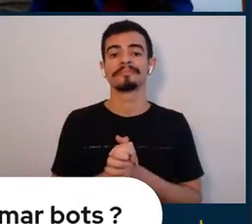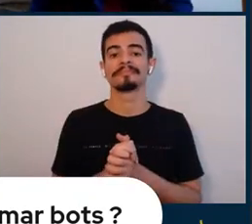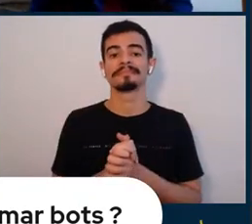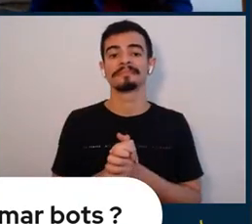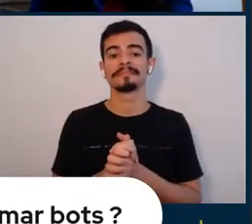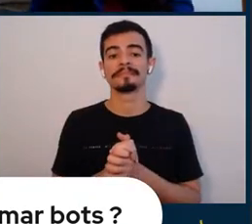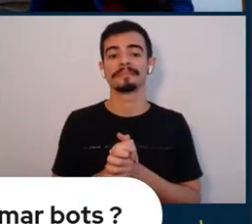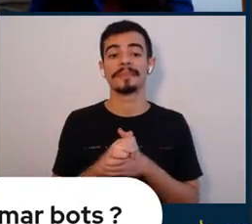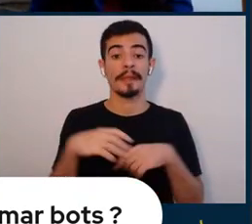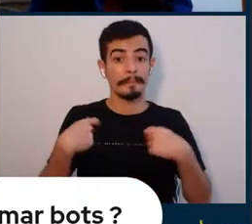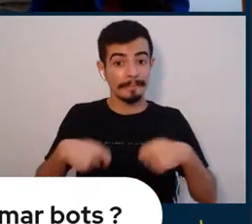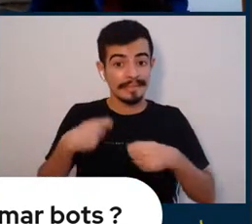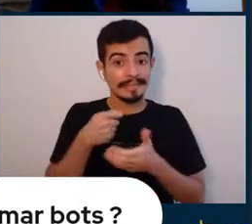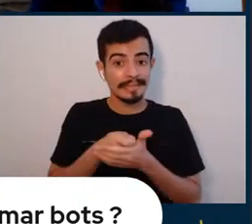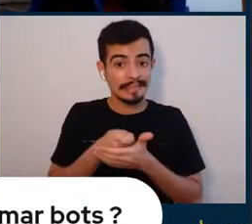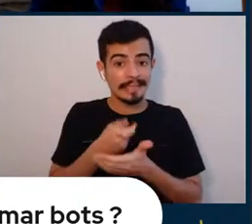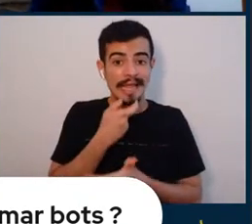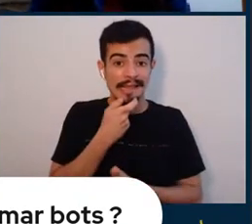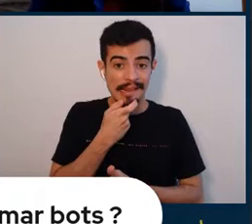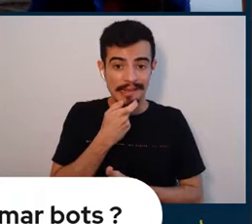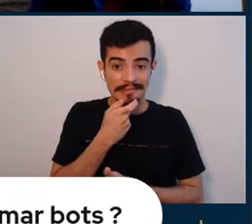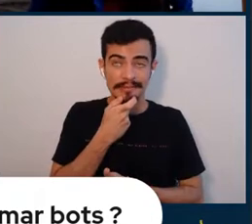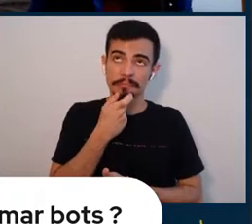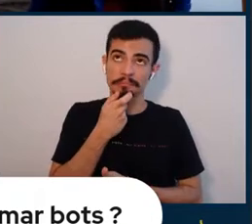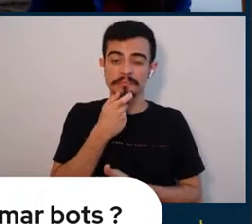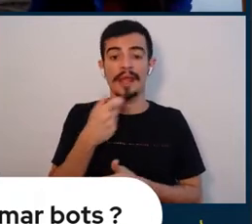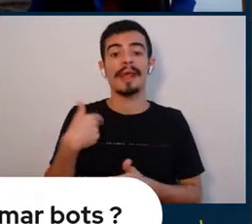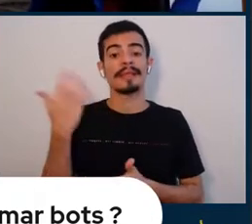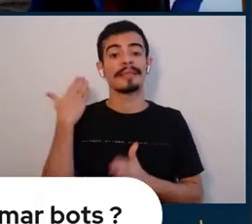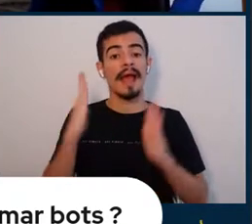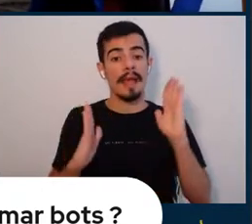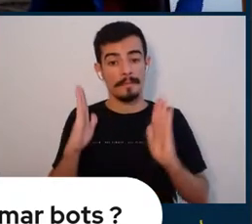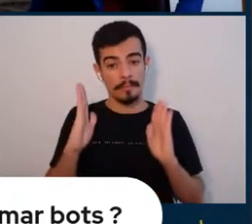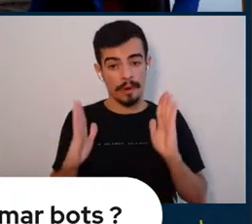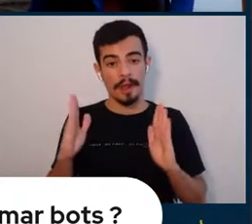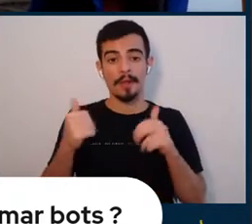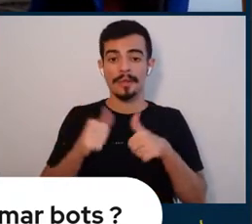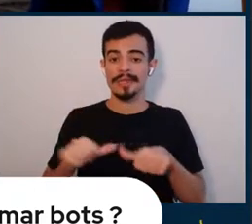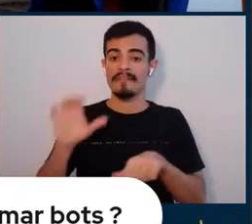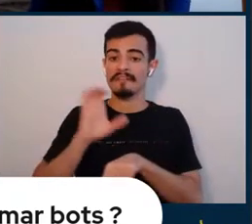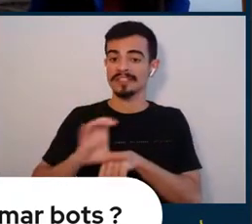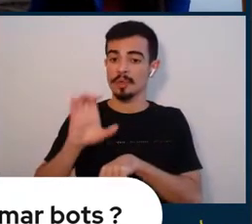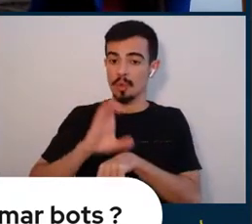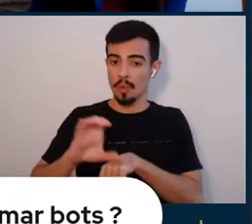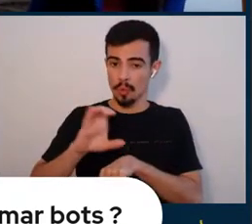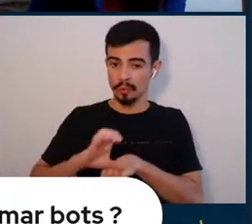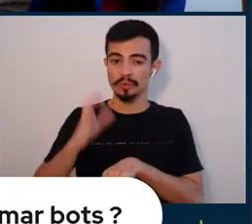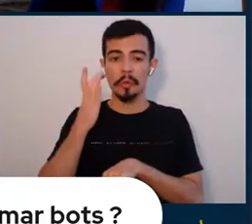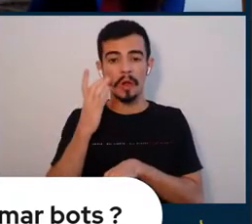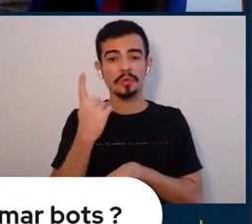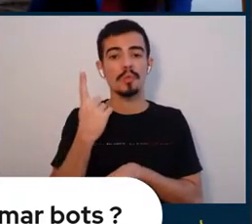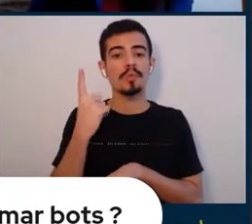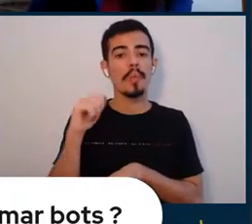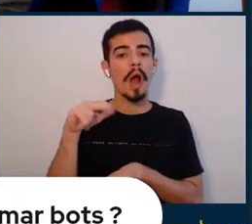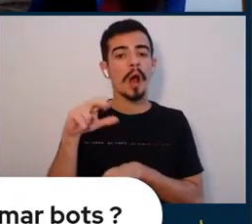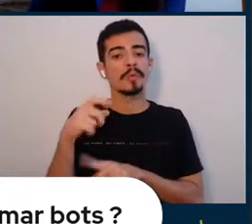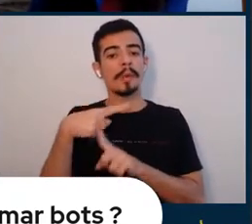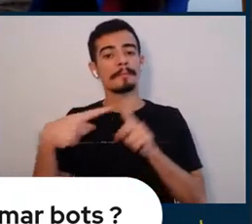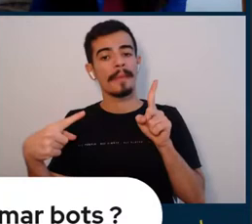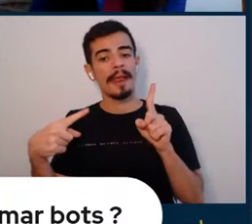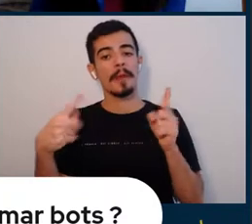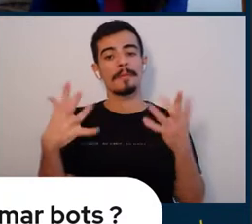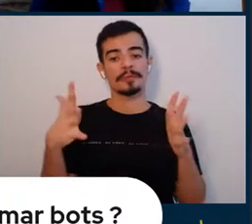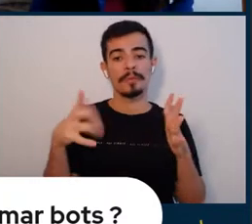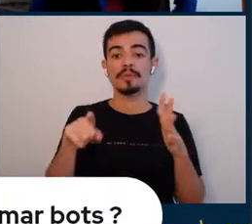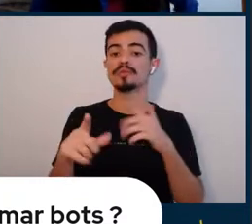do inglês? Na época eu estava fazendo curso, então eu acho que eu já tinha feito um ano e meio de curso, então aquilo me ajudou